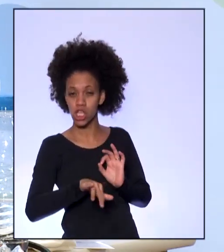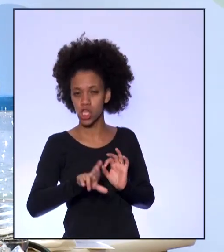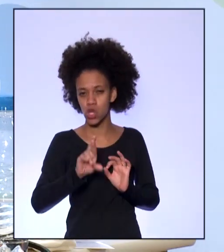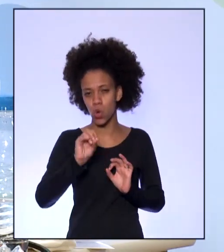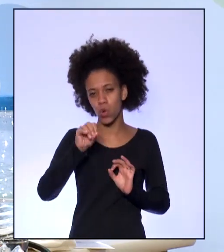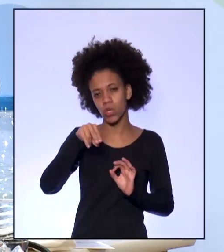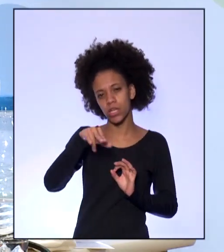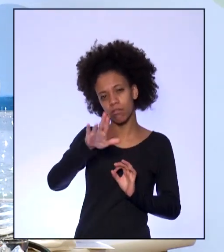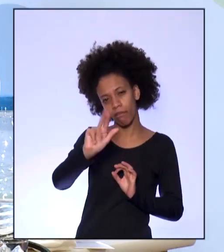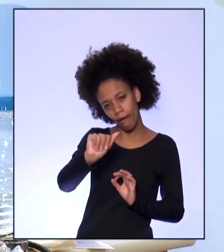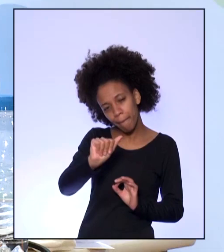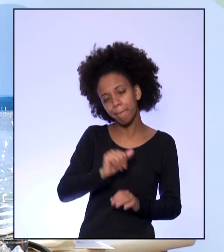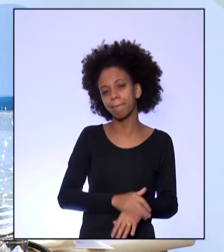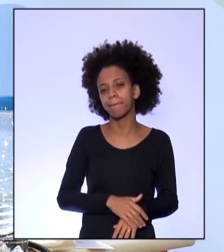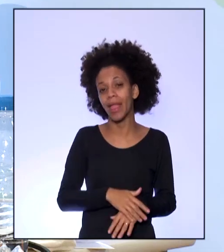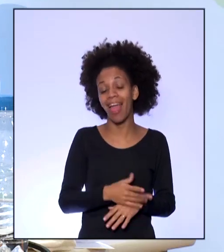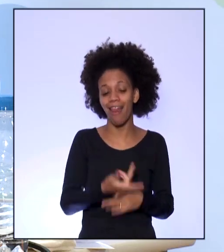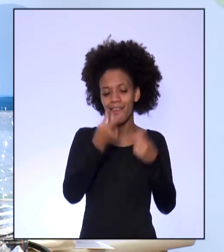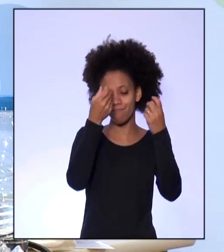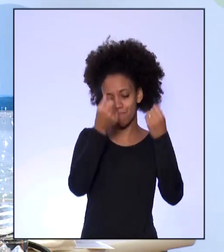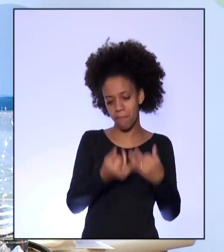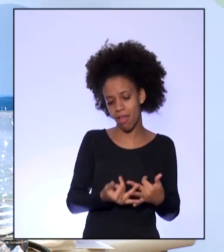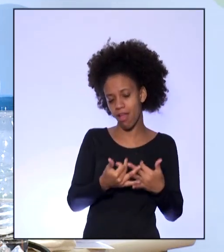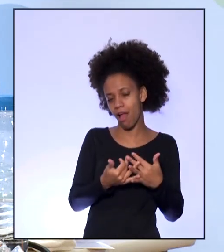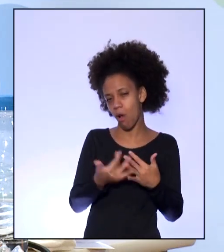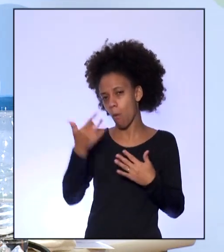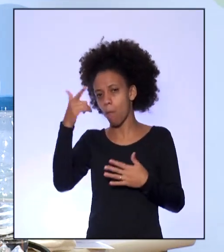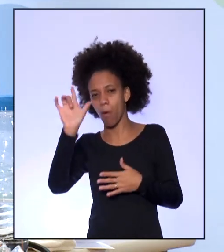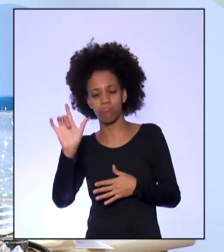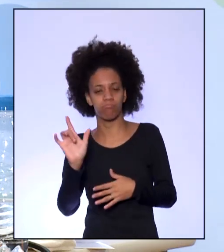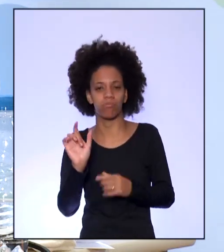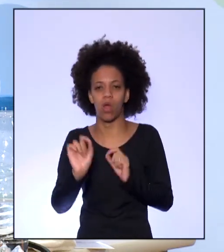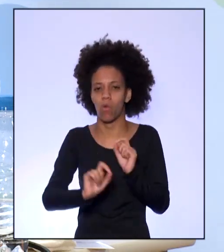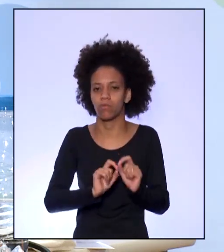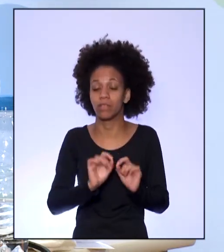Ela diz uma coisa querendo dizer outra. Então aí, quando a